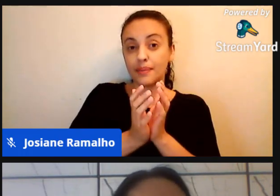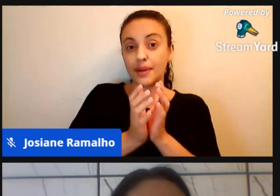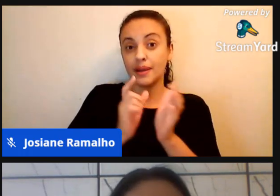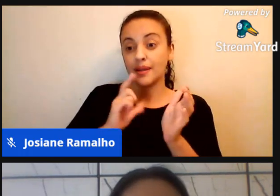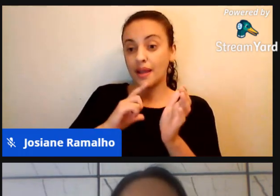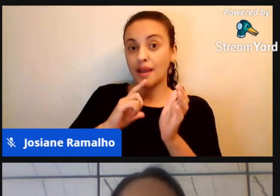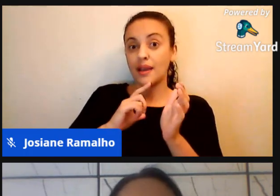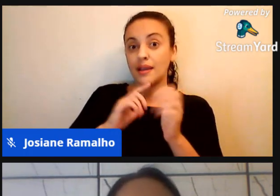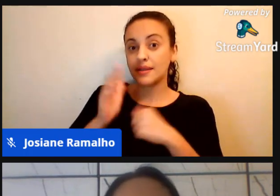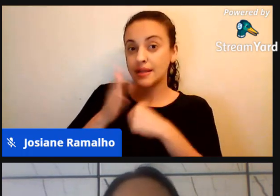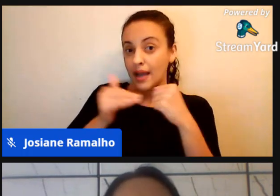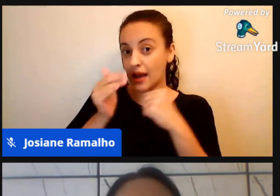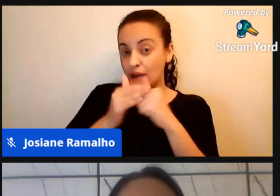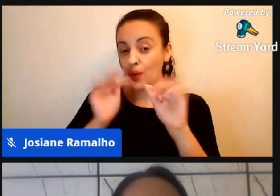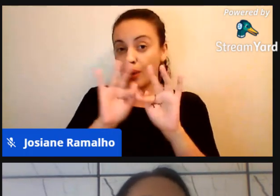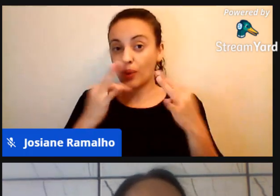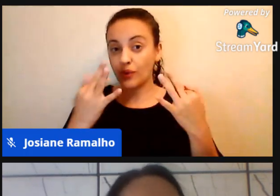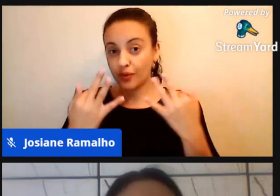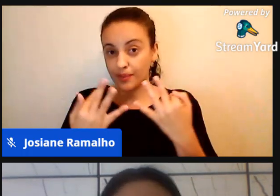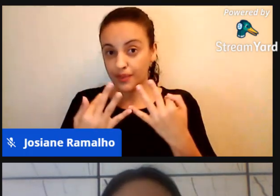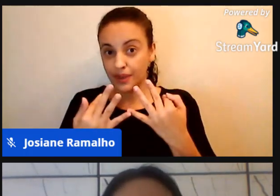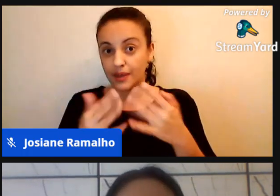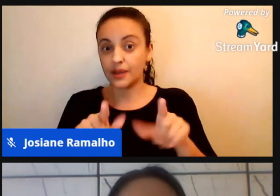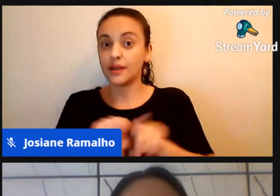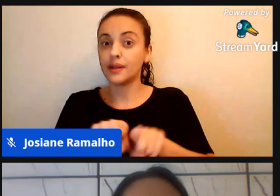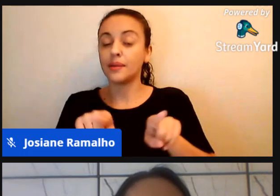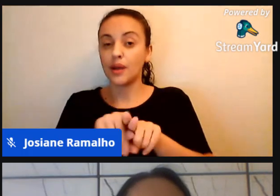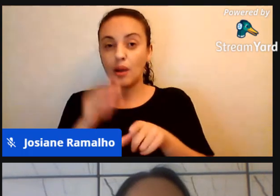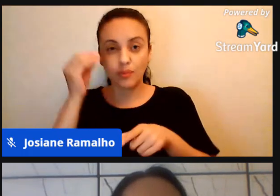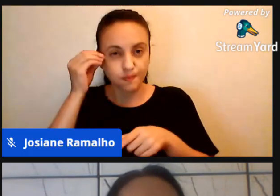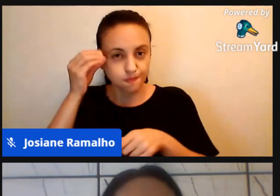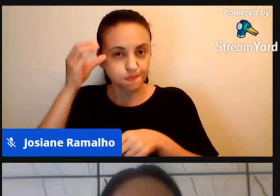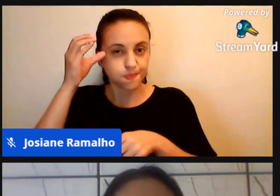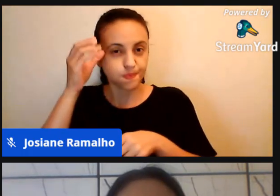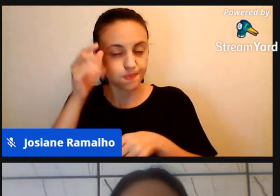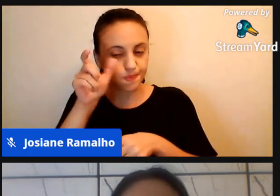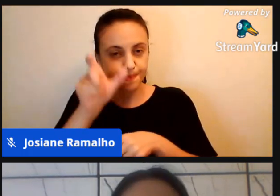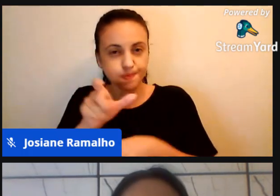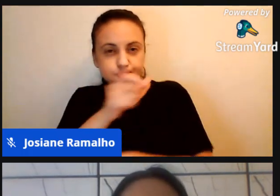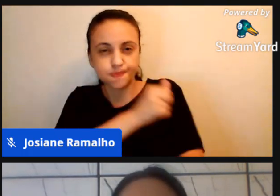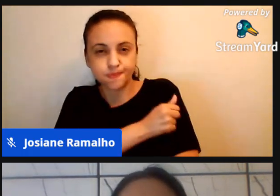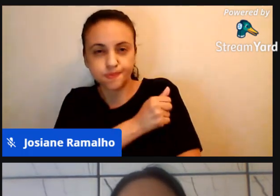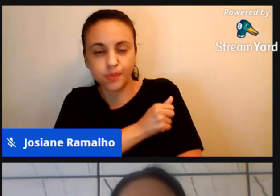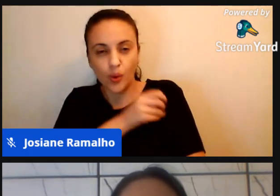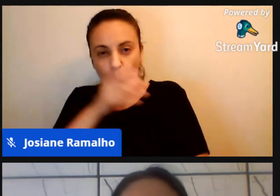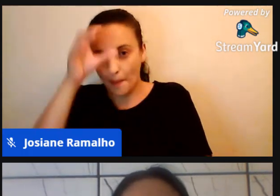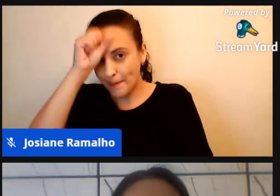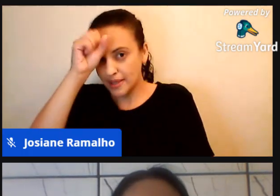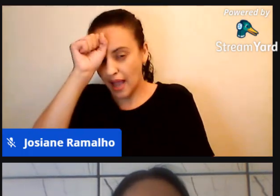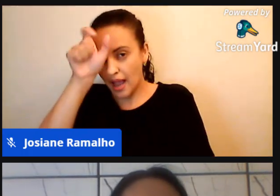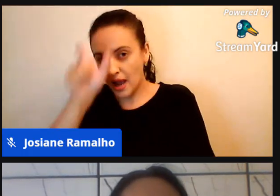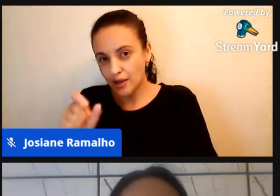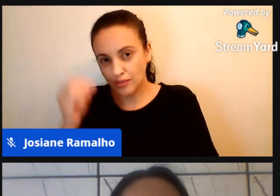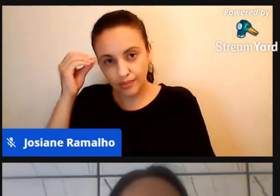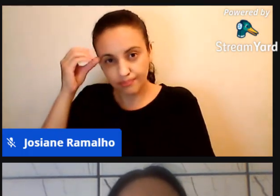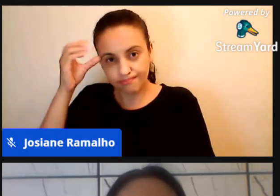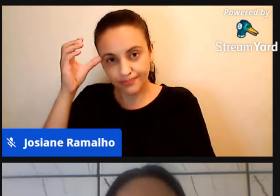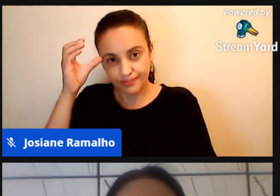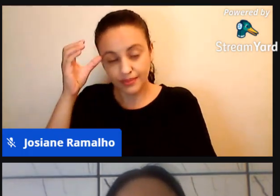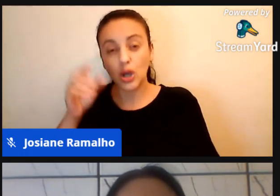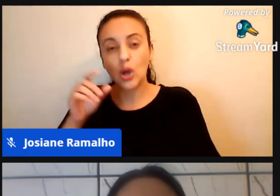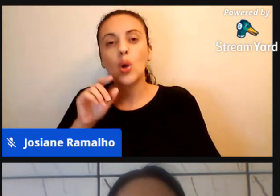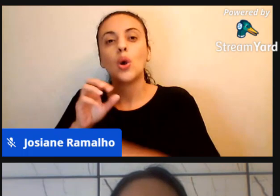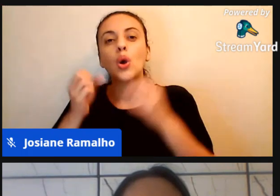família, também o conhecimento do aluno, né? O aprendizado do aluno, esse que o senhor